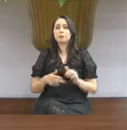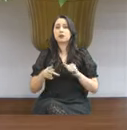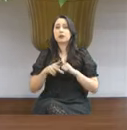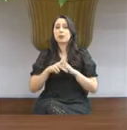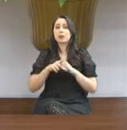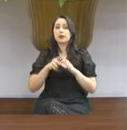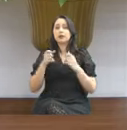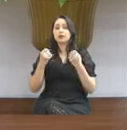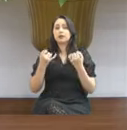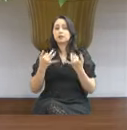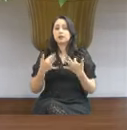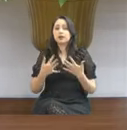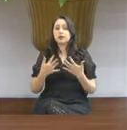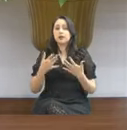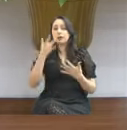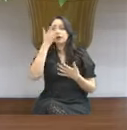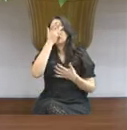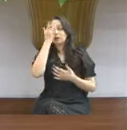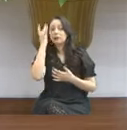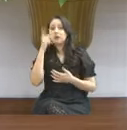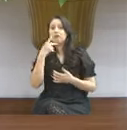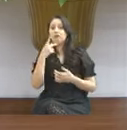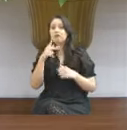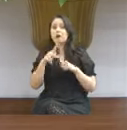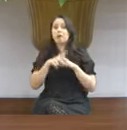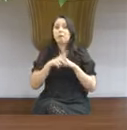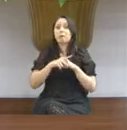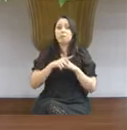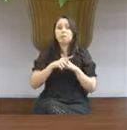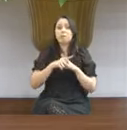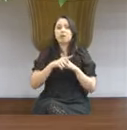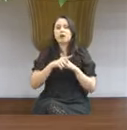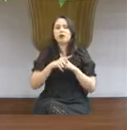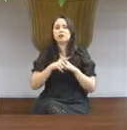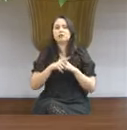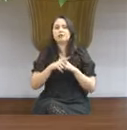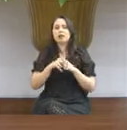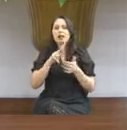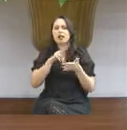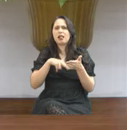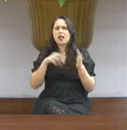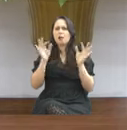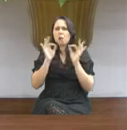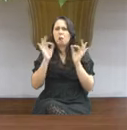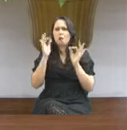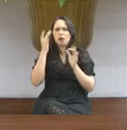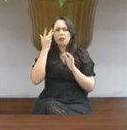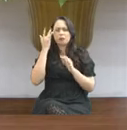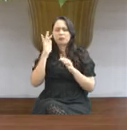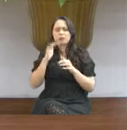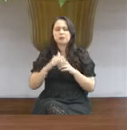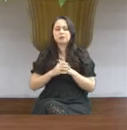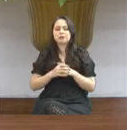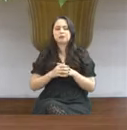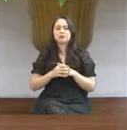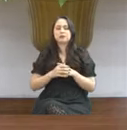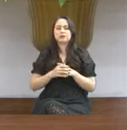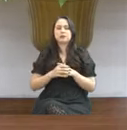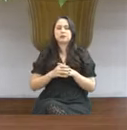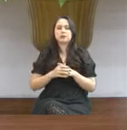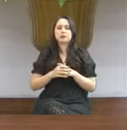olha, disseram que Pedro era analfabeto, hein? Imagina. Olha lá. 5, 7 diz: lancem Essa é a